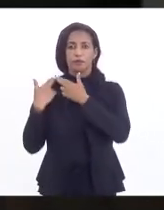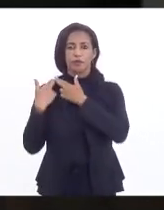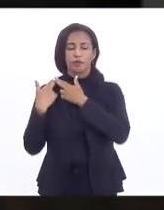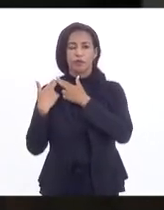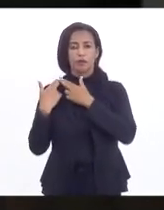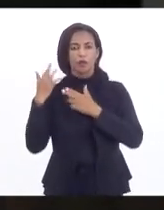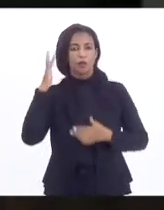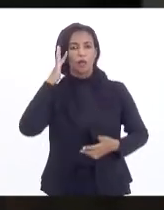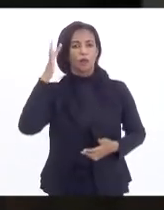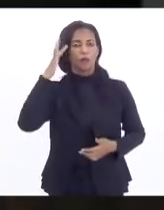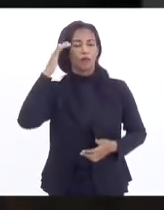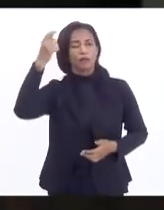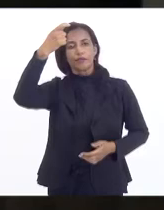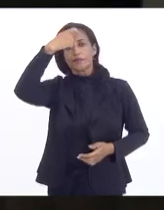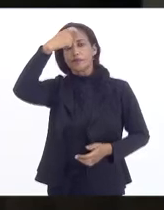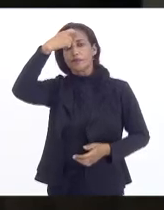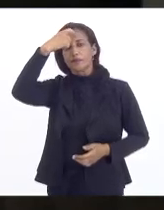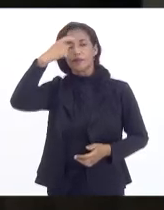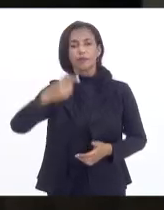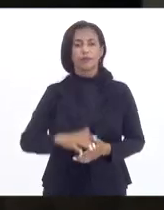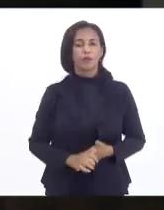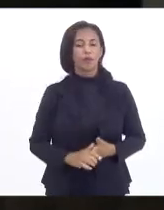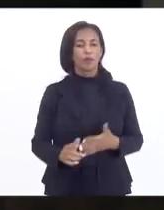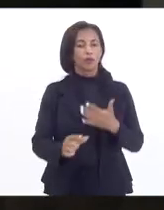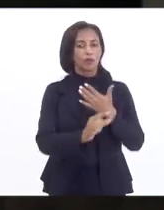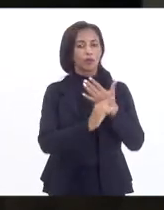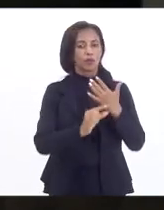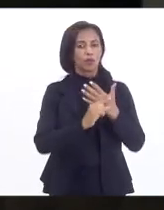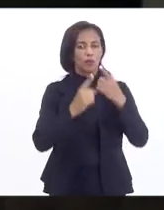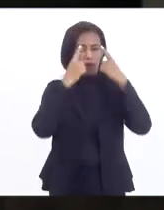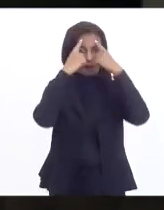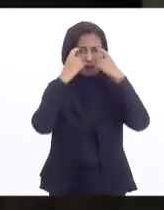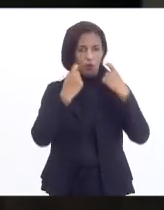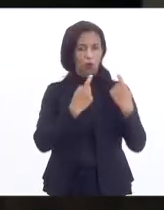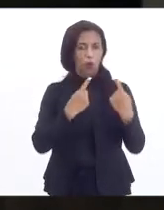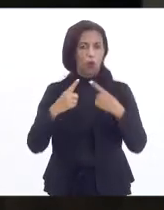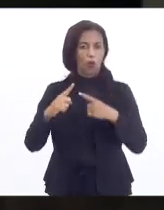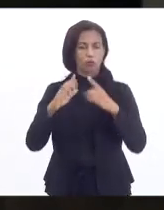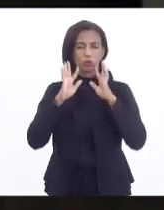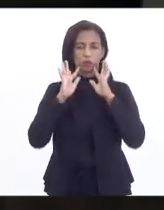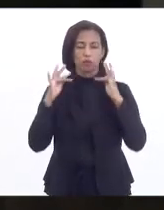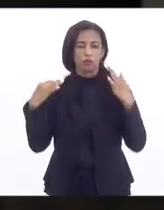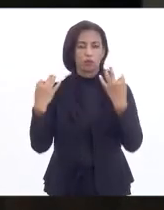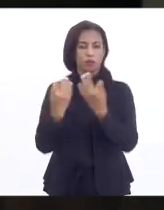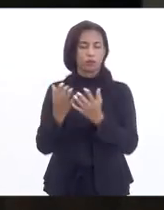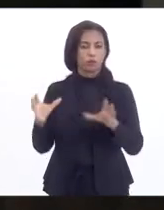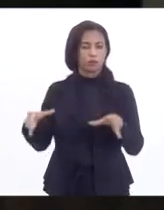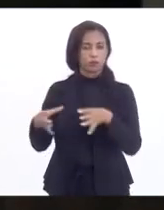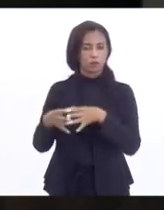responsabilização, reflexão e conscientização dos autores de violência doméstica e grupos